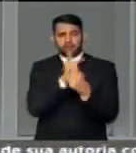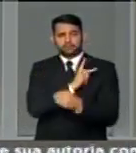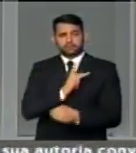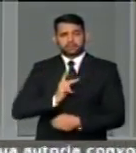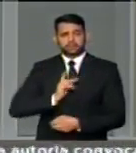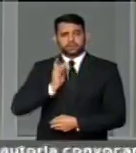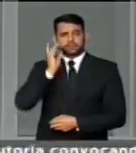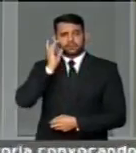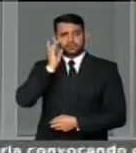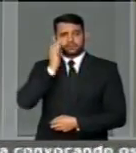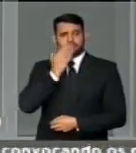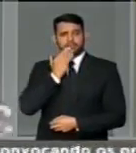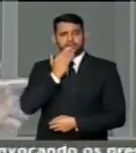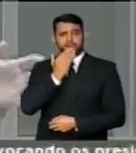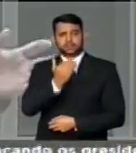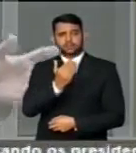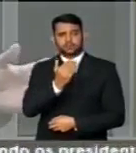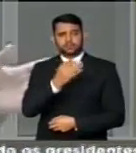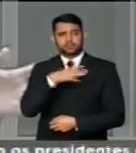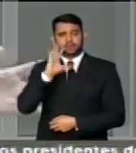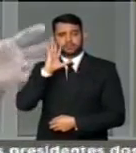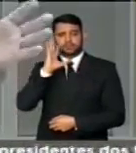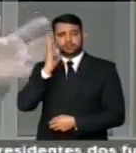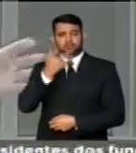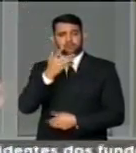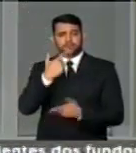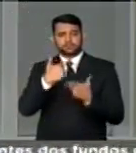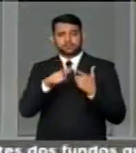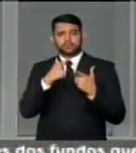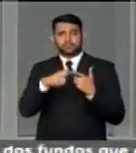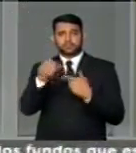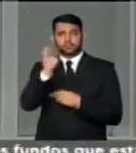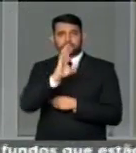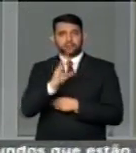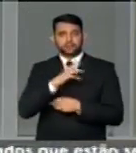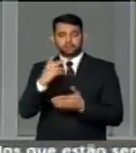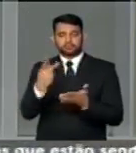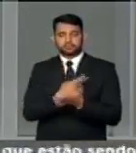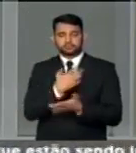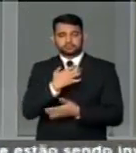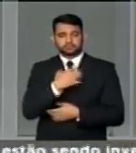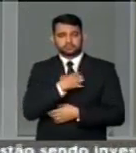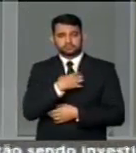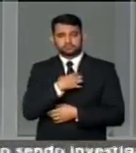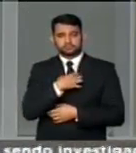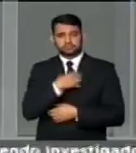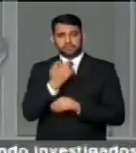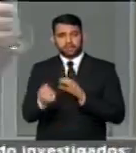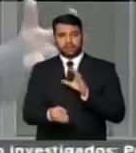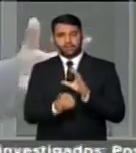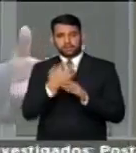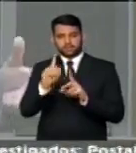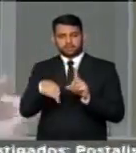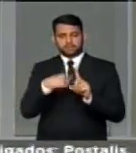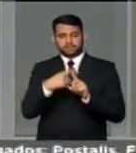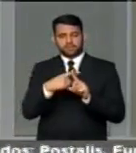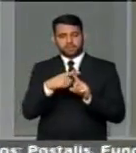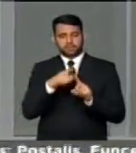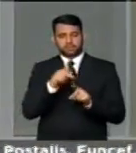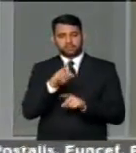Dilma Rousseff apresenta as soluções para os problemas que o Brasil enfrenta na criação de mais